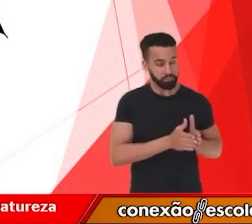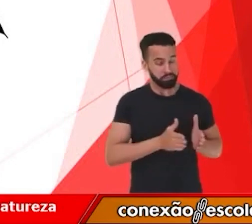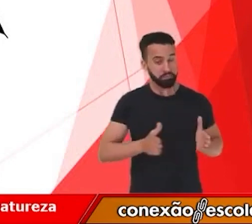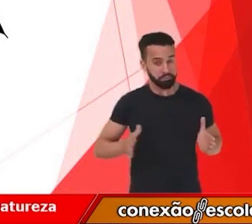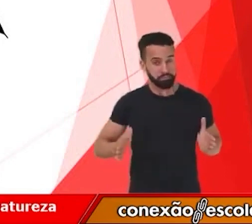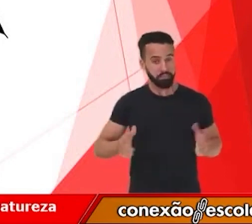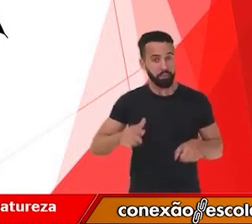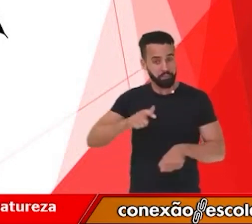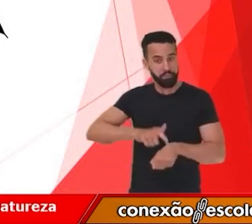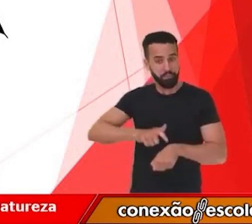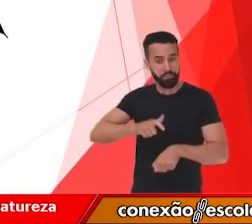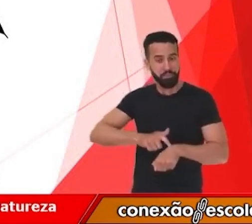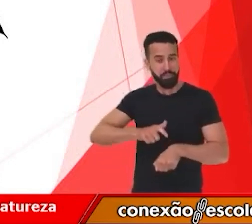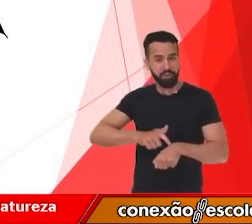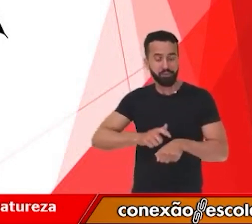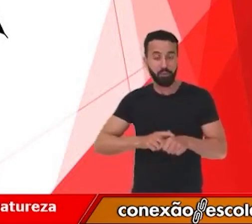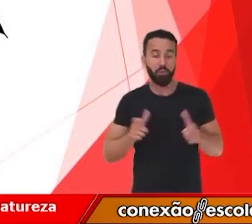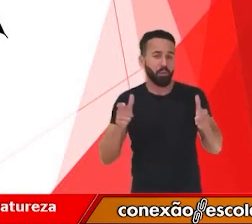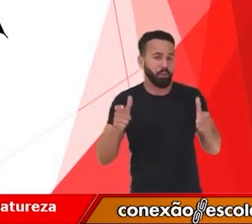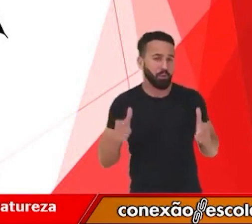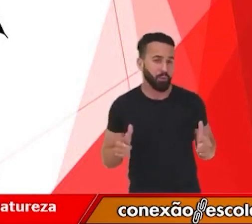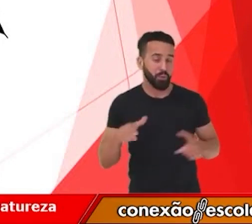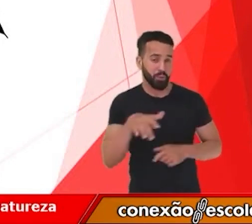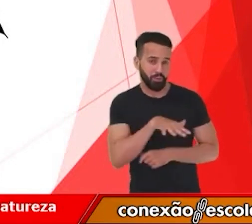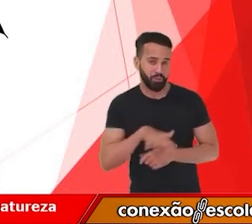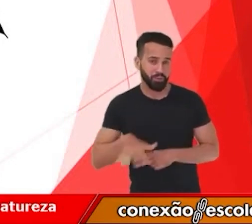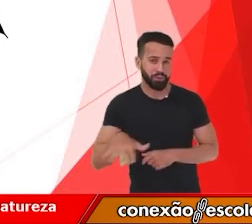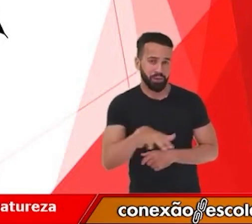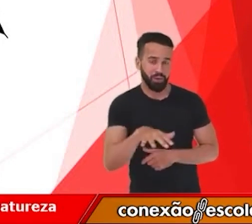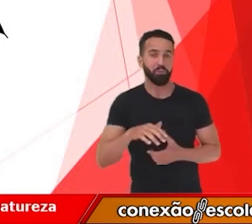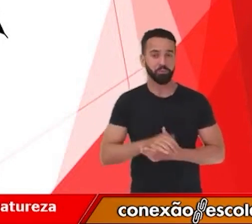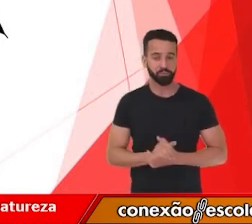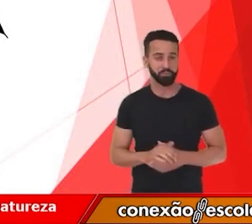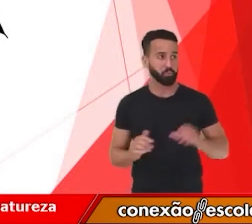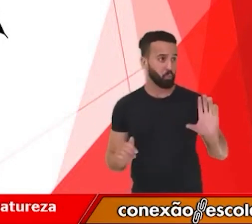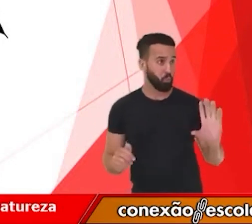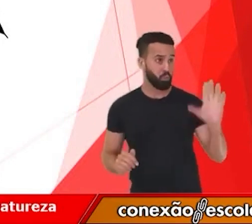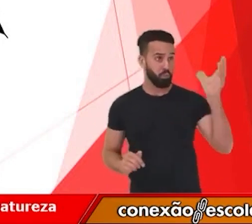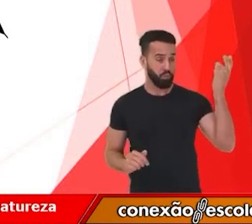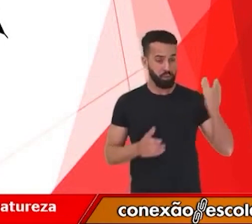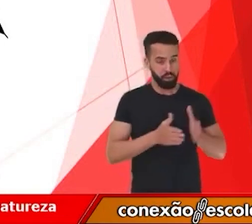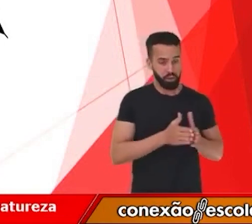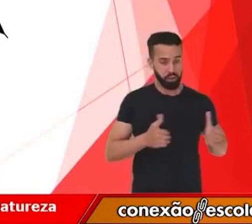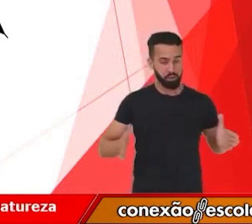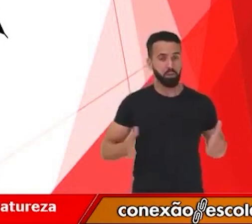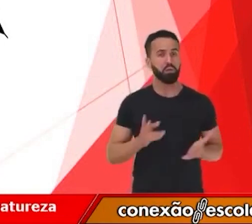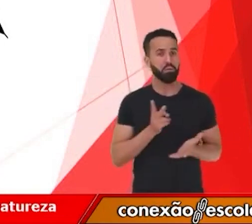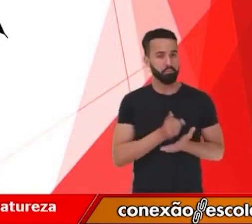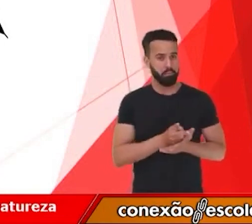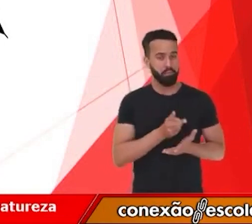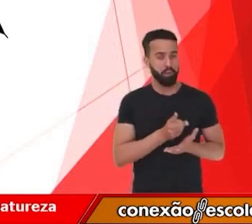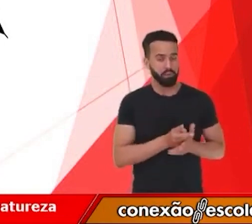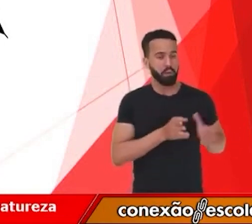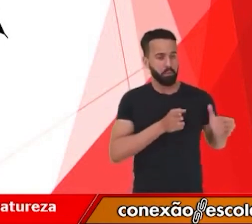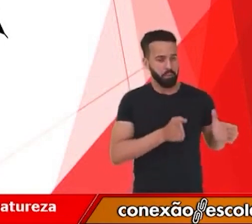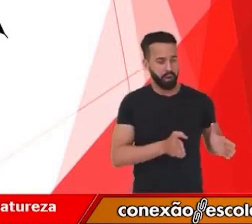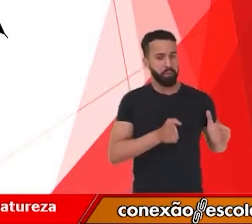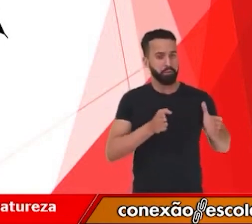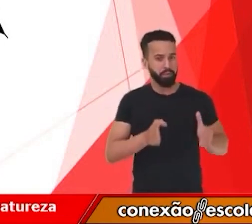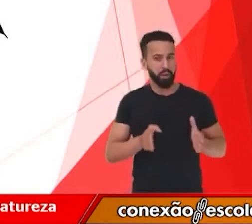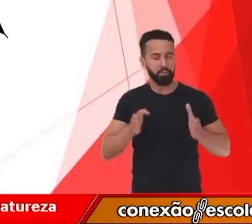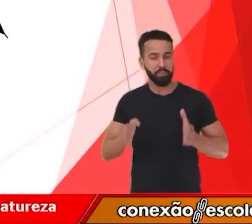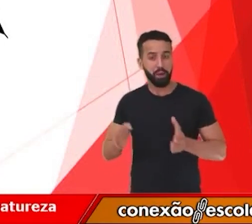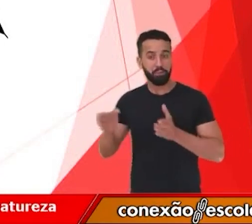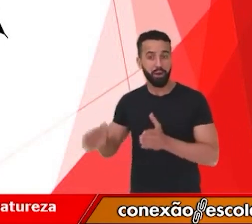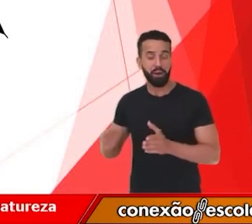um determinado local. O clima, portanto, ele é mais constante e é estudado por uma